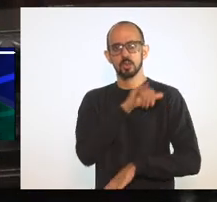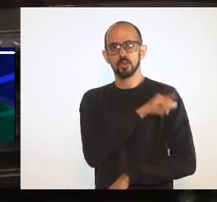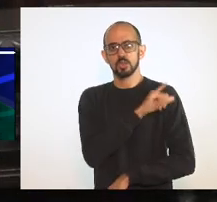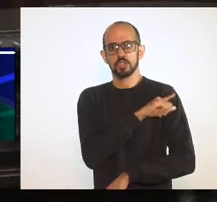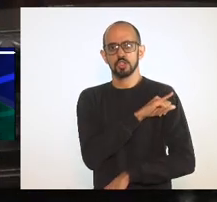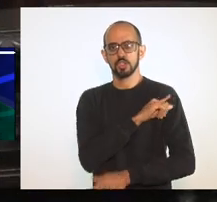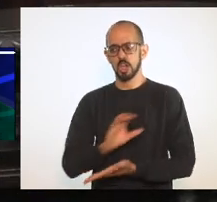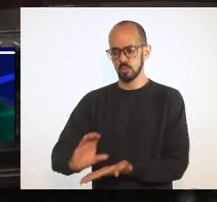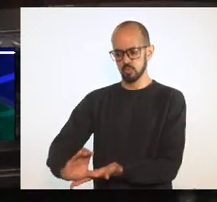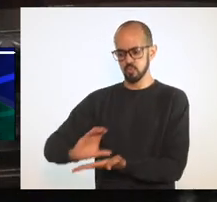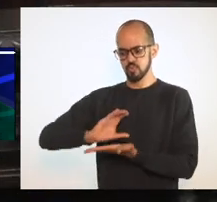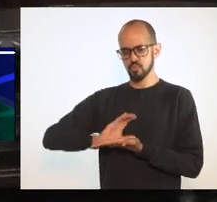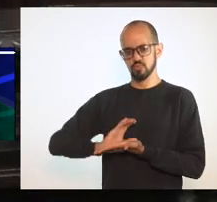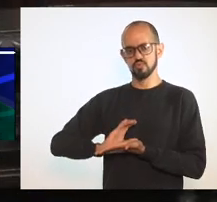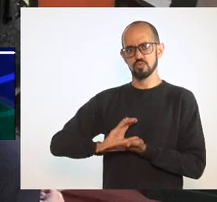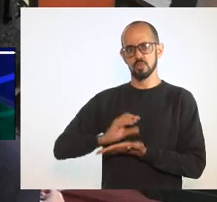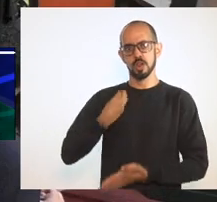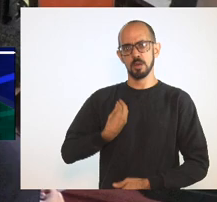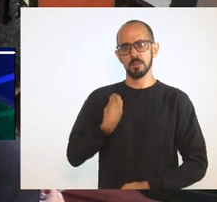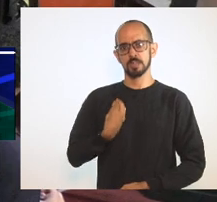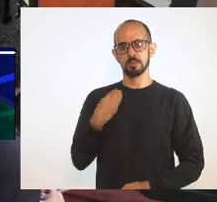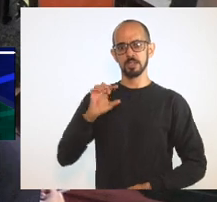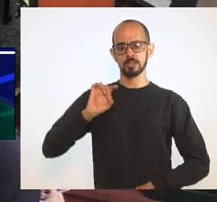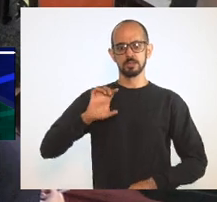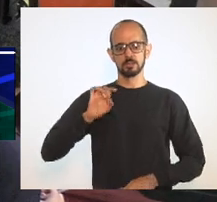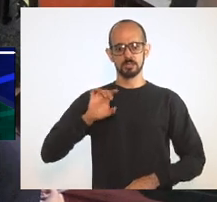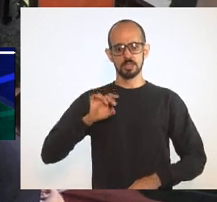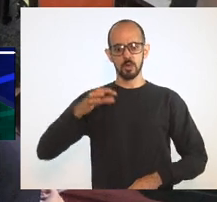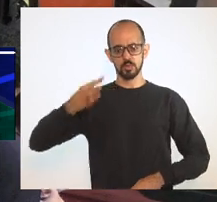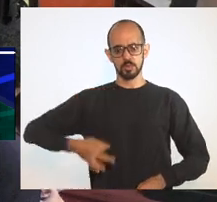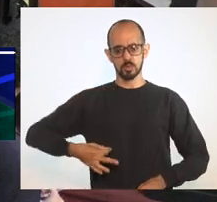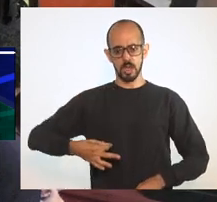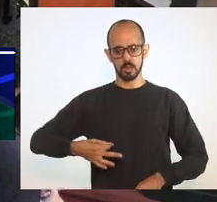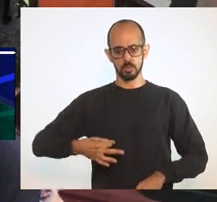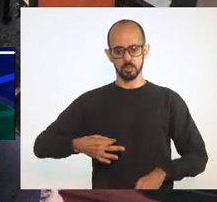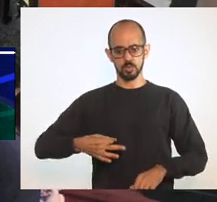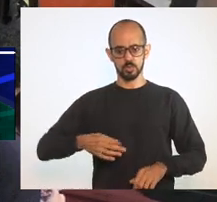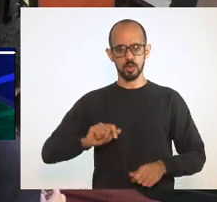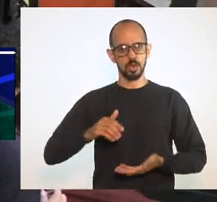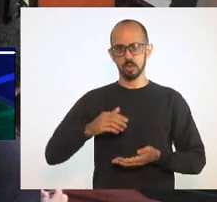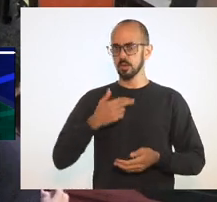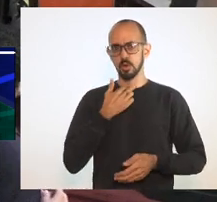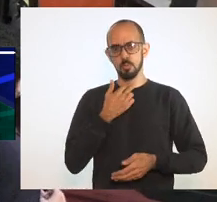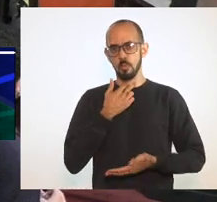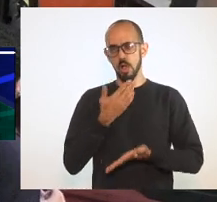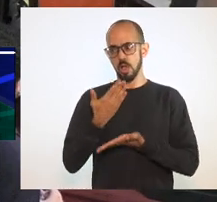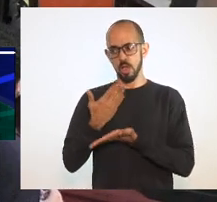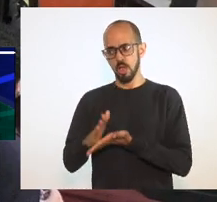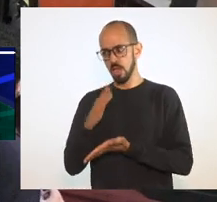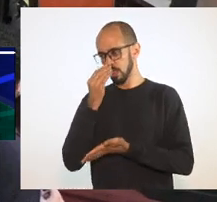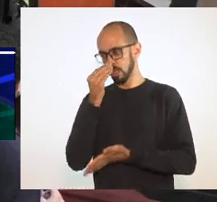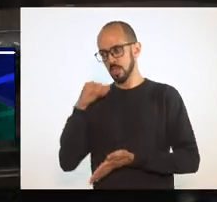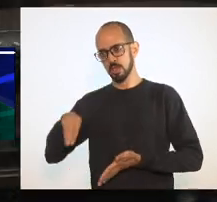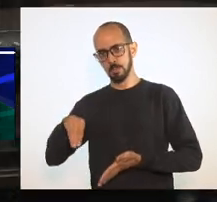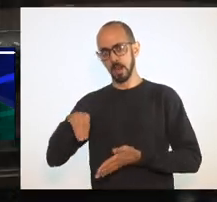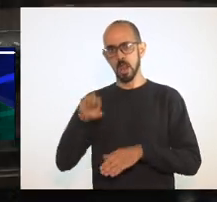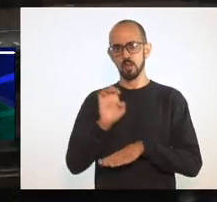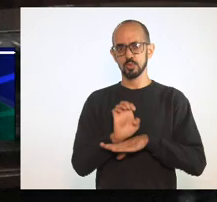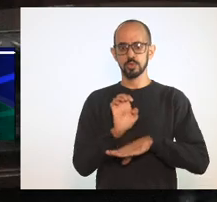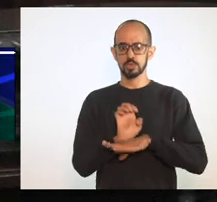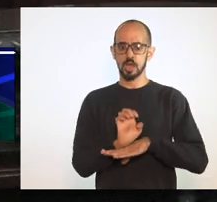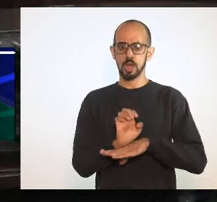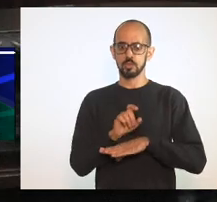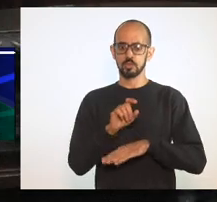os royalties e a participação especial, que, se diga, não é a favor nenhum, é direito do Estado na Constituição Federal, Constituição do